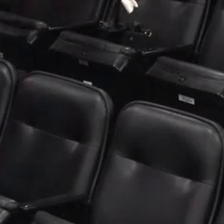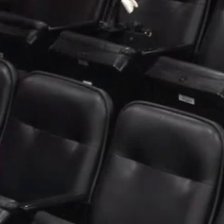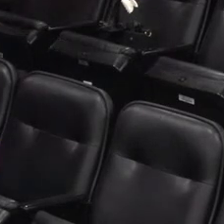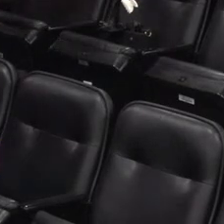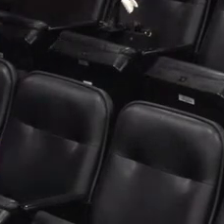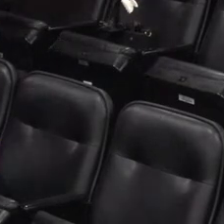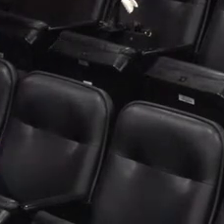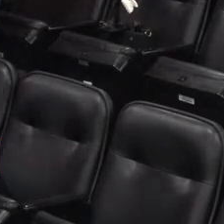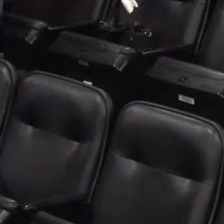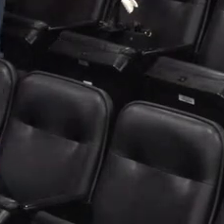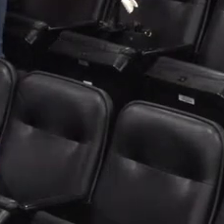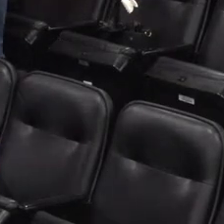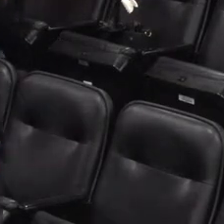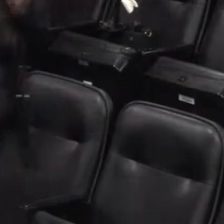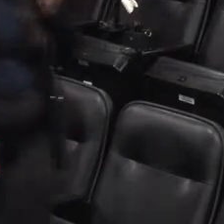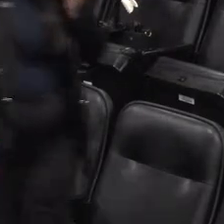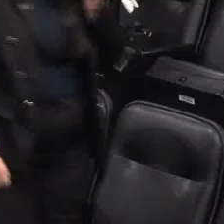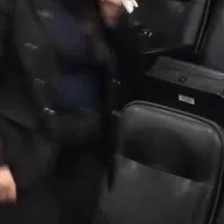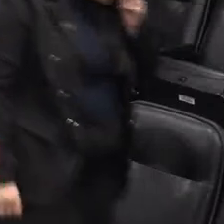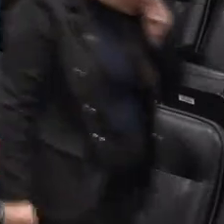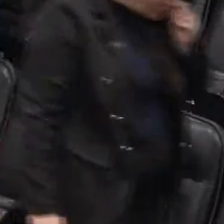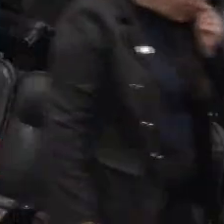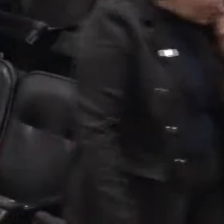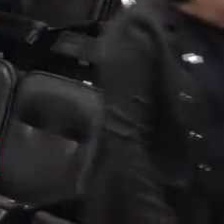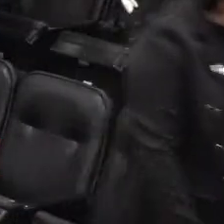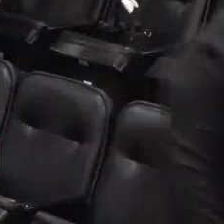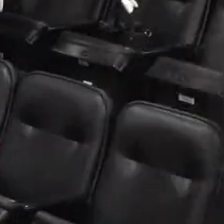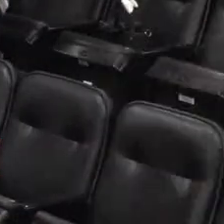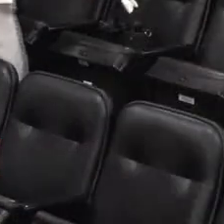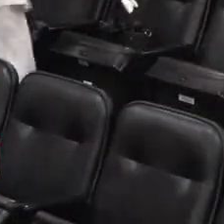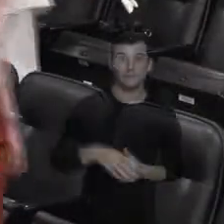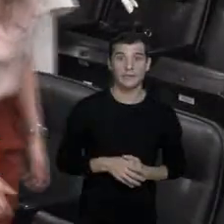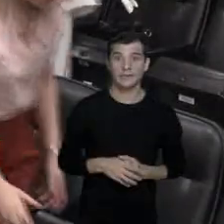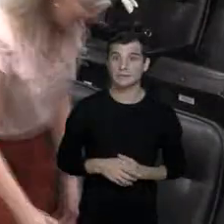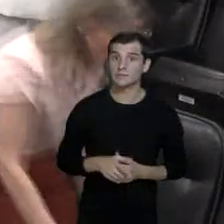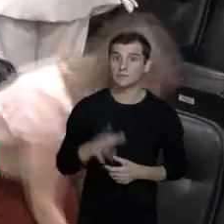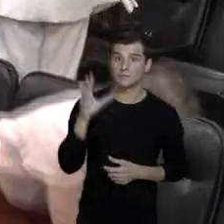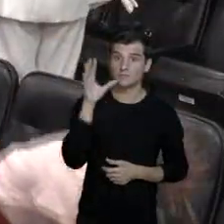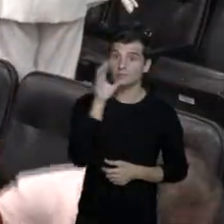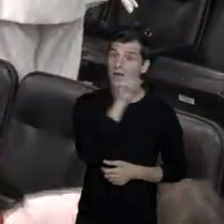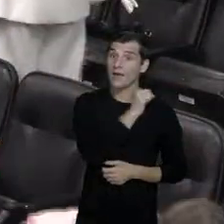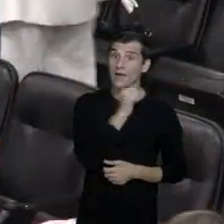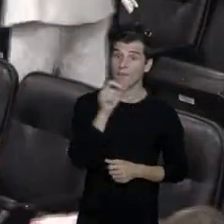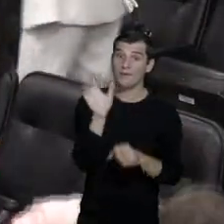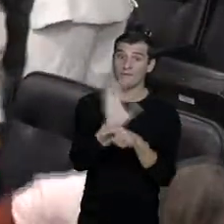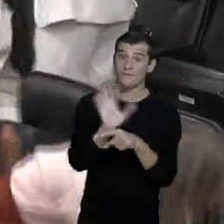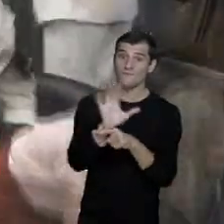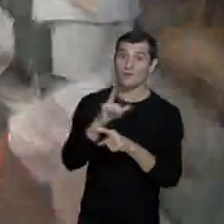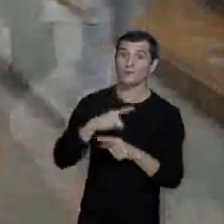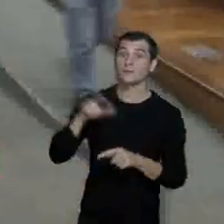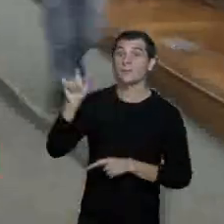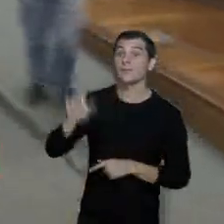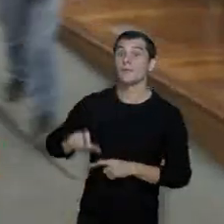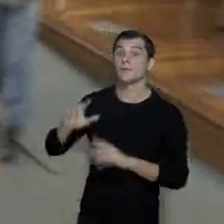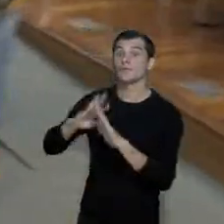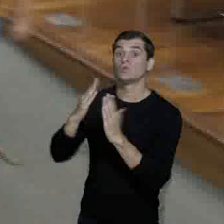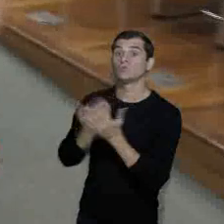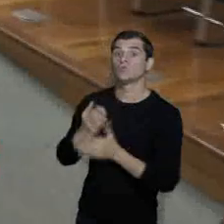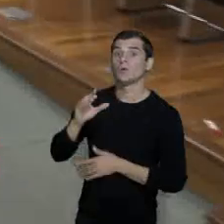pessoal agora peço é bem rapidinho esse vídeo trabalho do colégio Deon vejam que